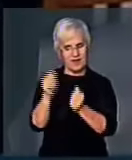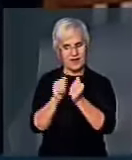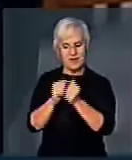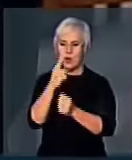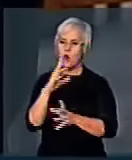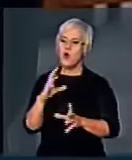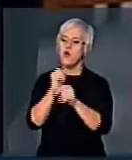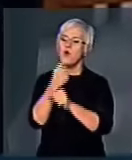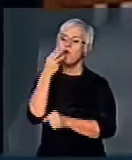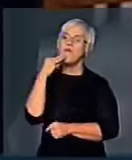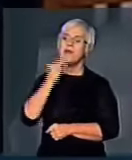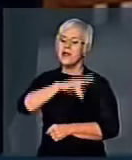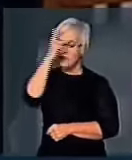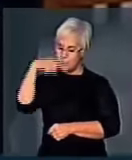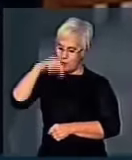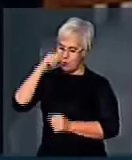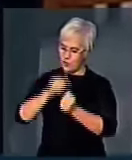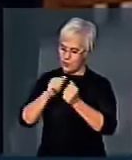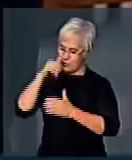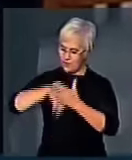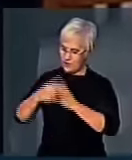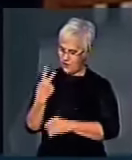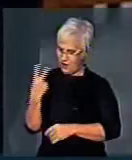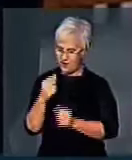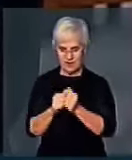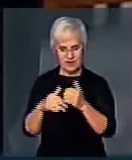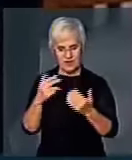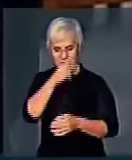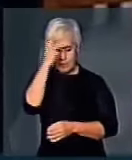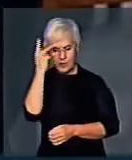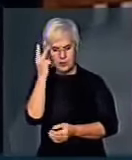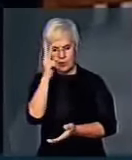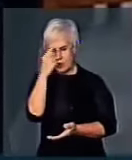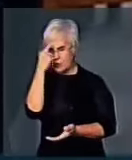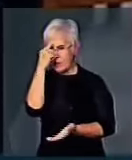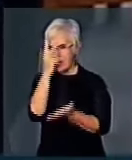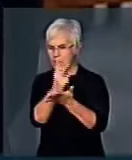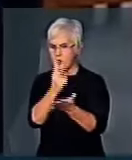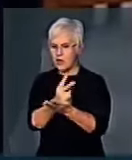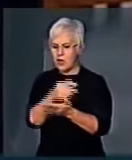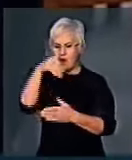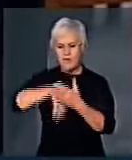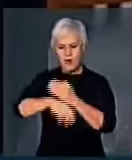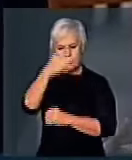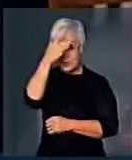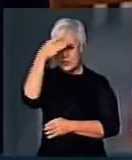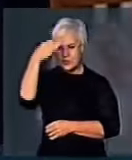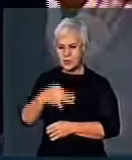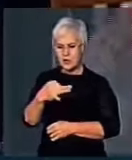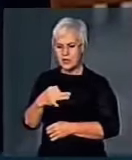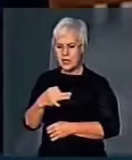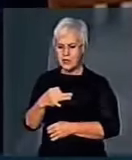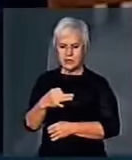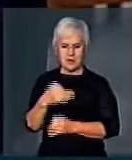1 milhão de pessoas votaram em nós, ou quase 1 milhão de pessoas votaram em nós, pessoas conservadoras, votos de consciência, sem palhaçada